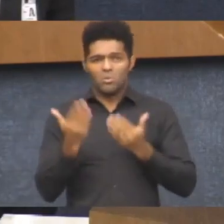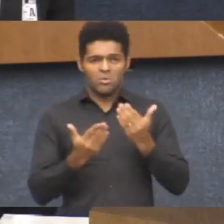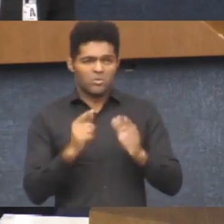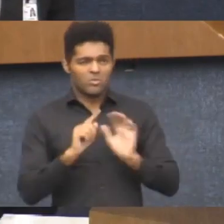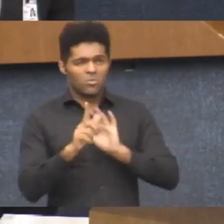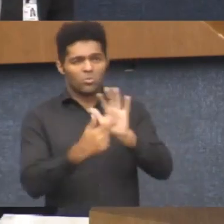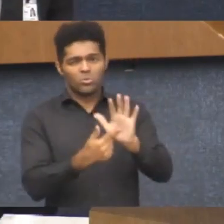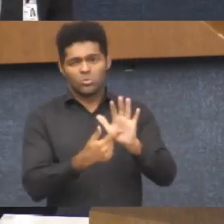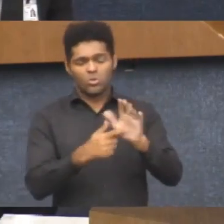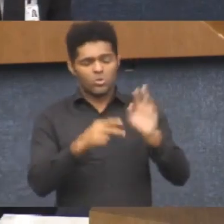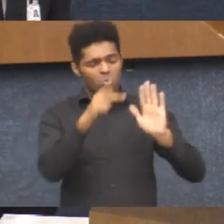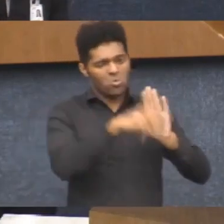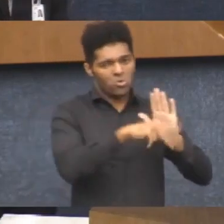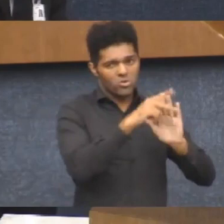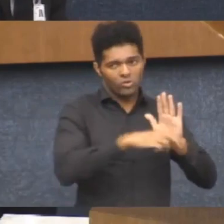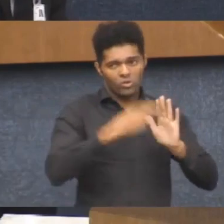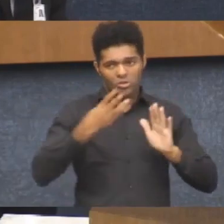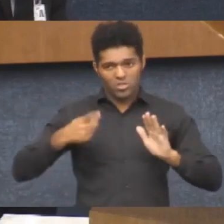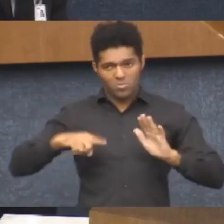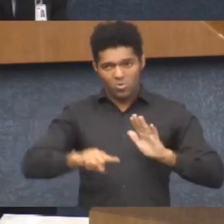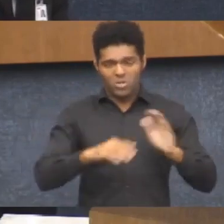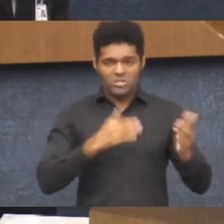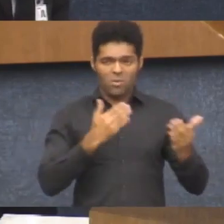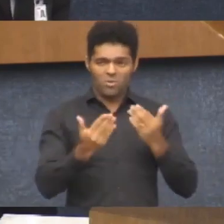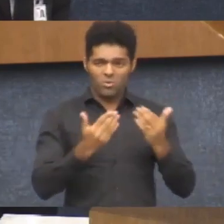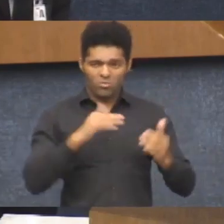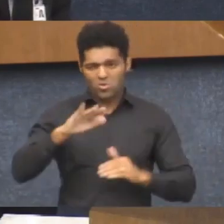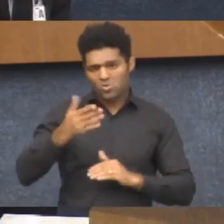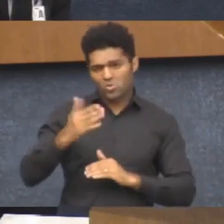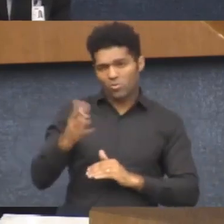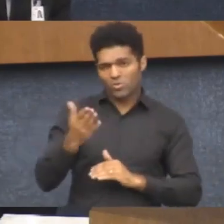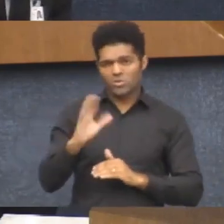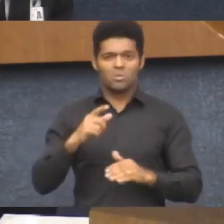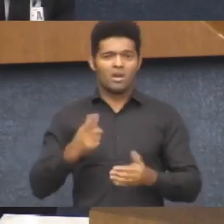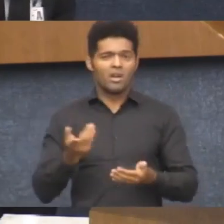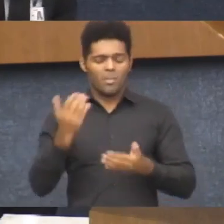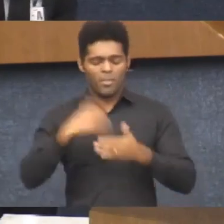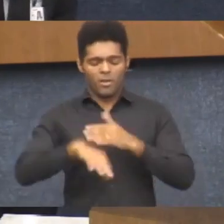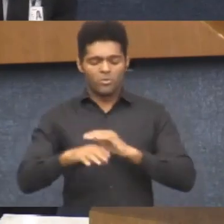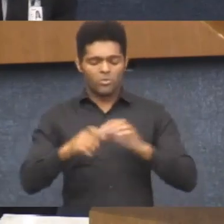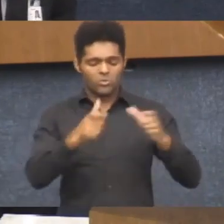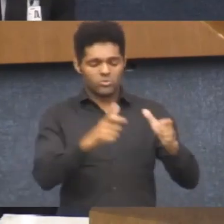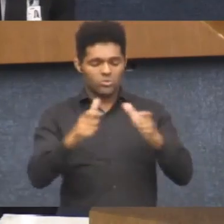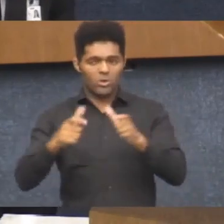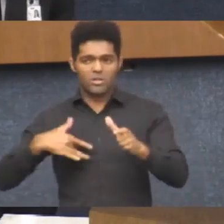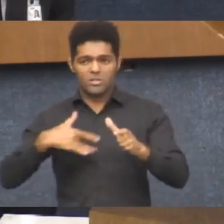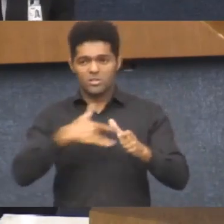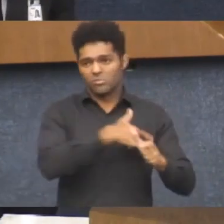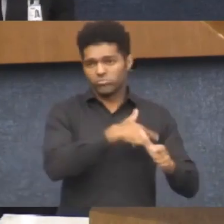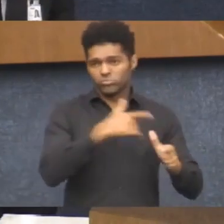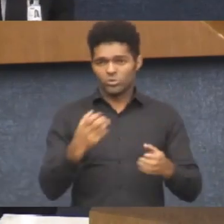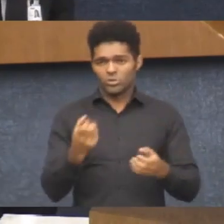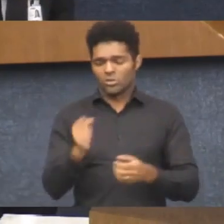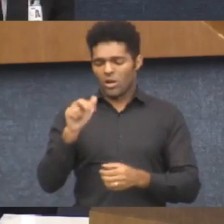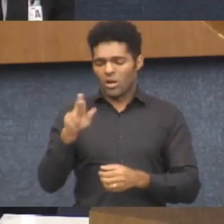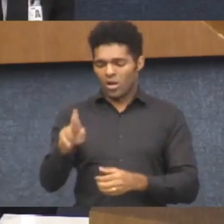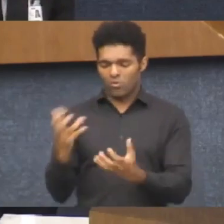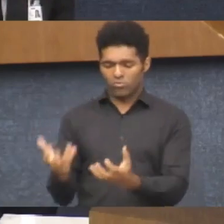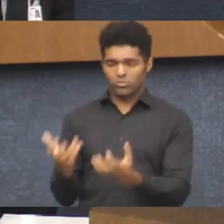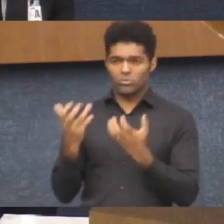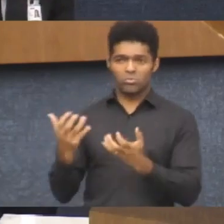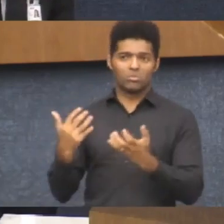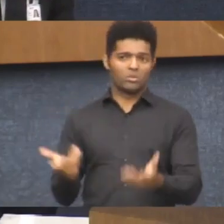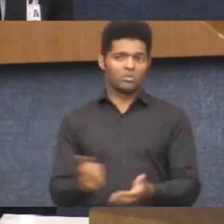ar-condicionados no centro de saúde. O quanto a gente poderia ter investido só com o dinheiro salvo das internações que não